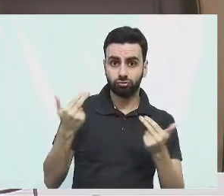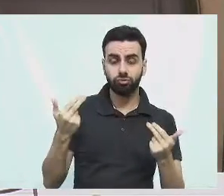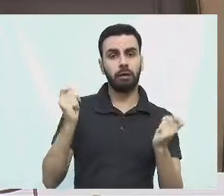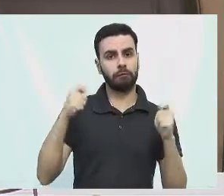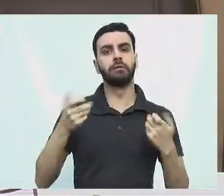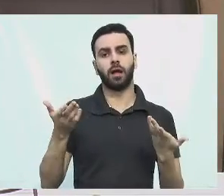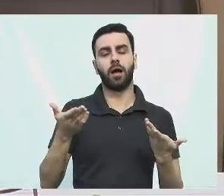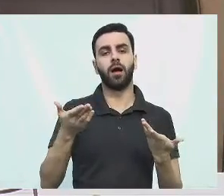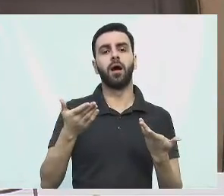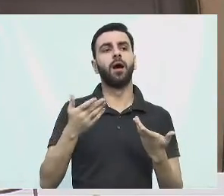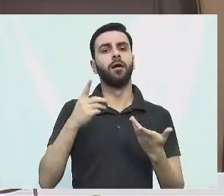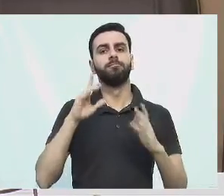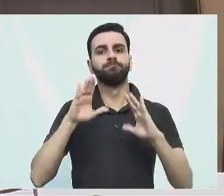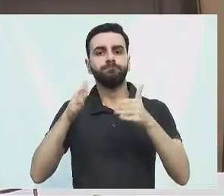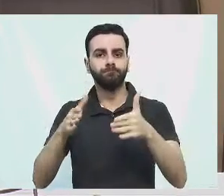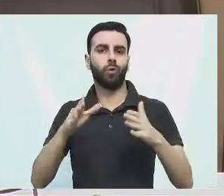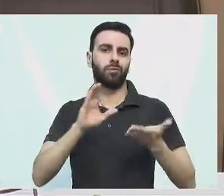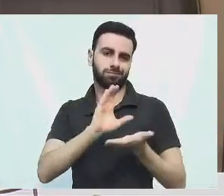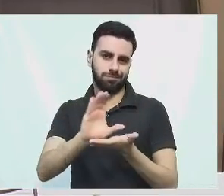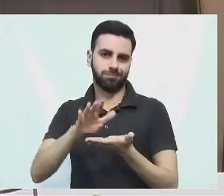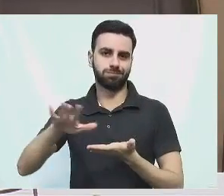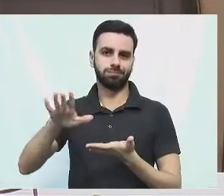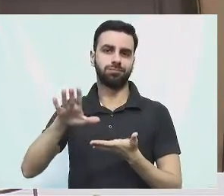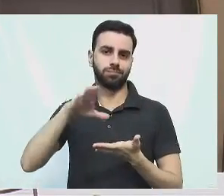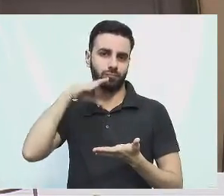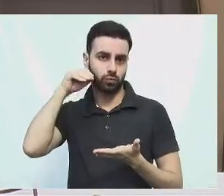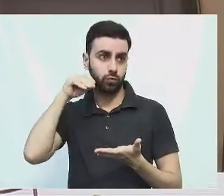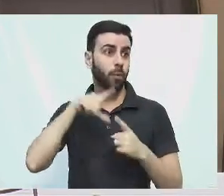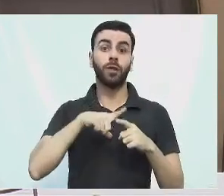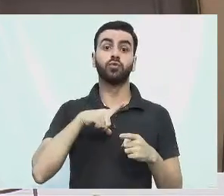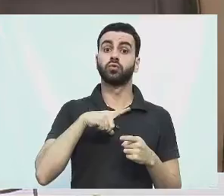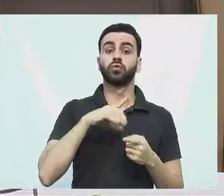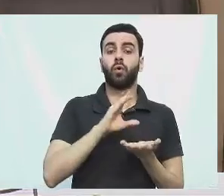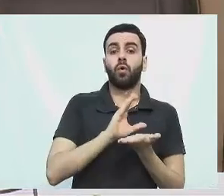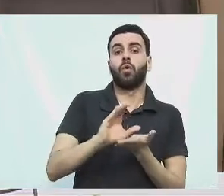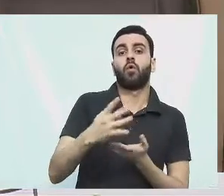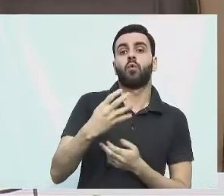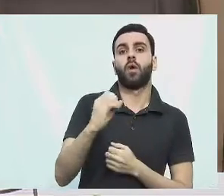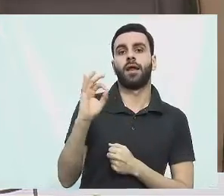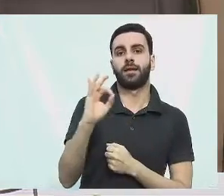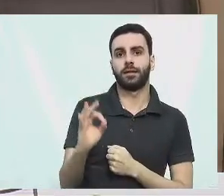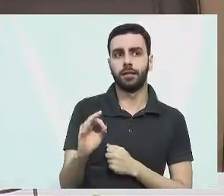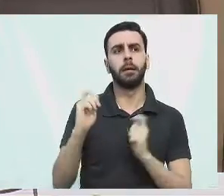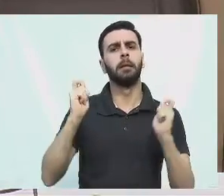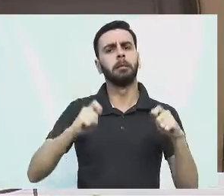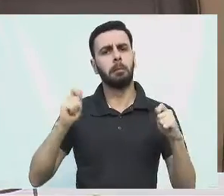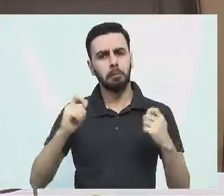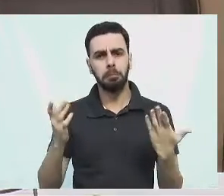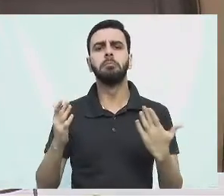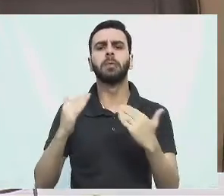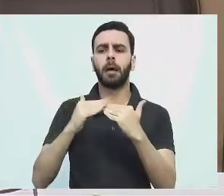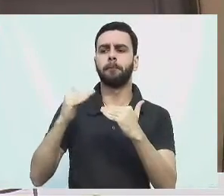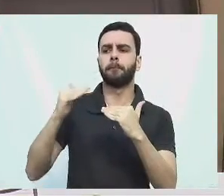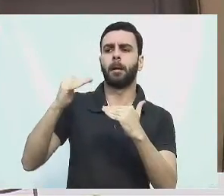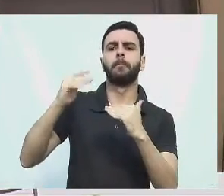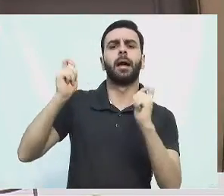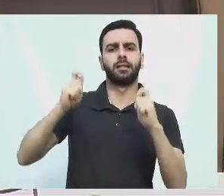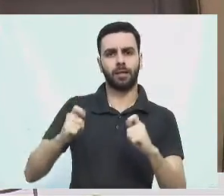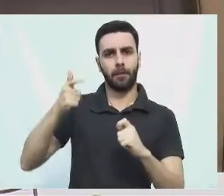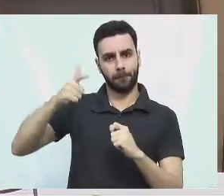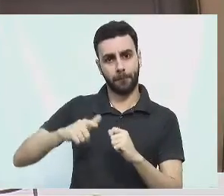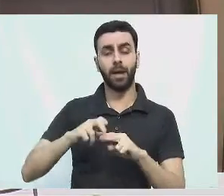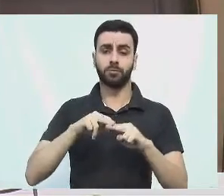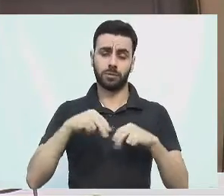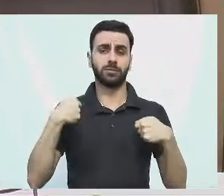grosseira, com o pessoal, tem investido 40%, ou seja, tem uma gordura nesse processo, e a gente